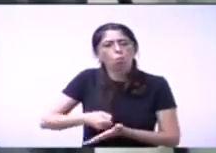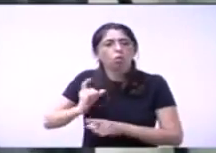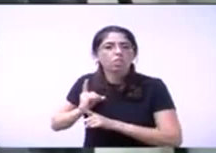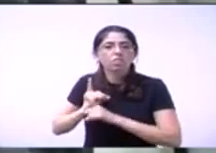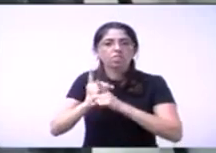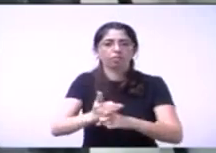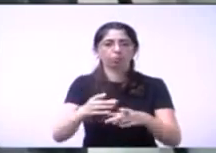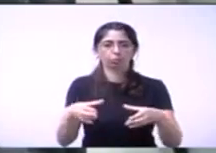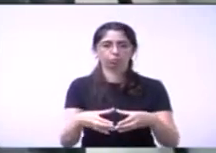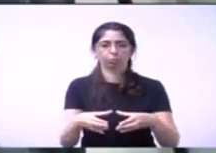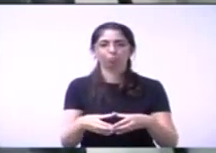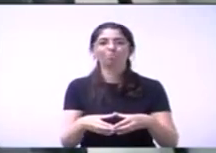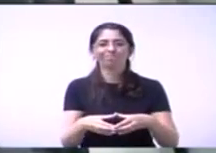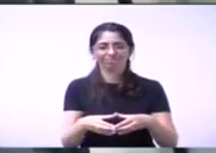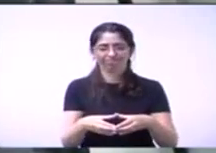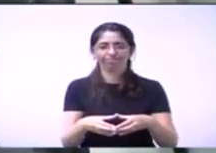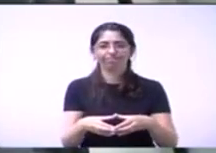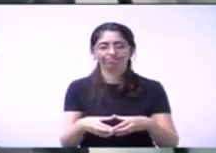Brasileiro, PRTB.